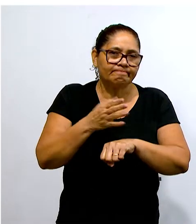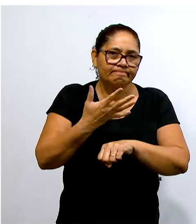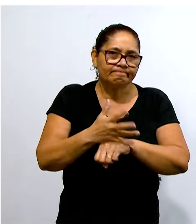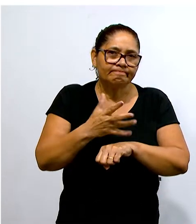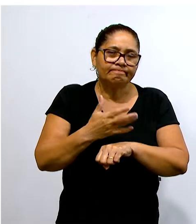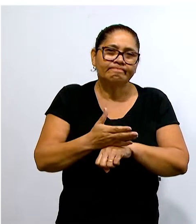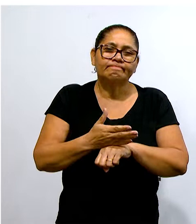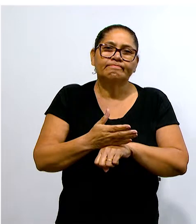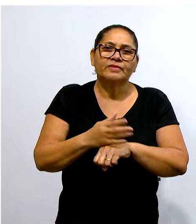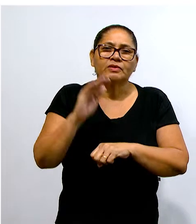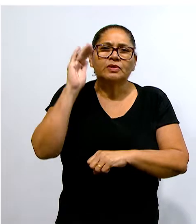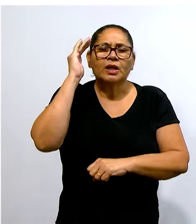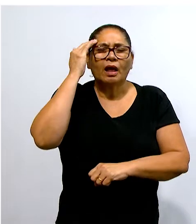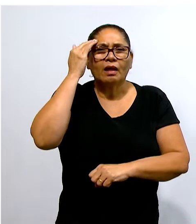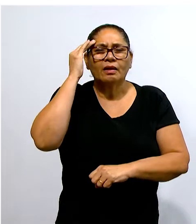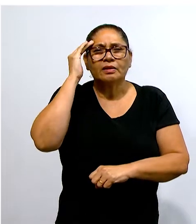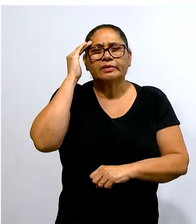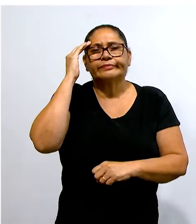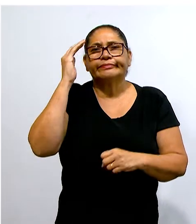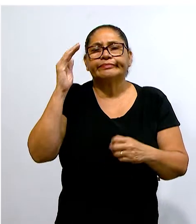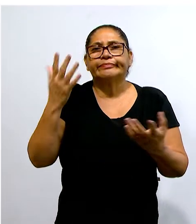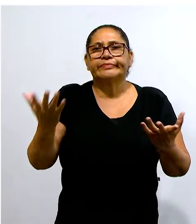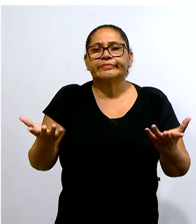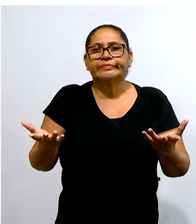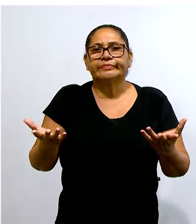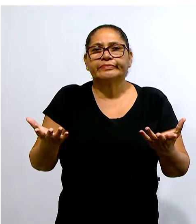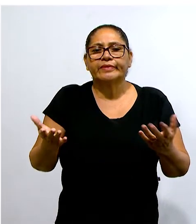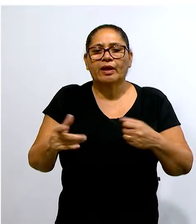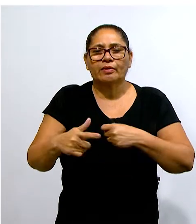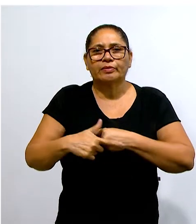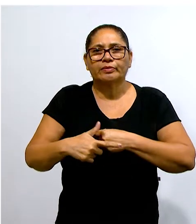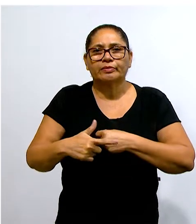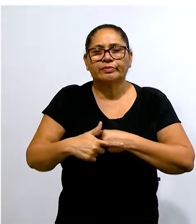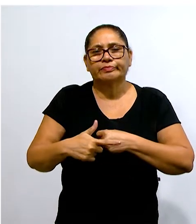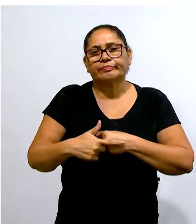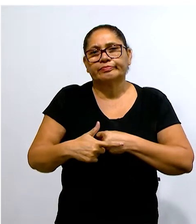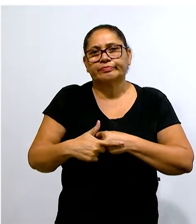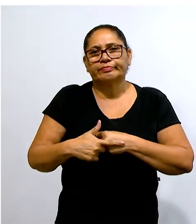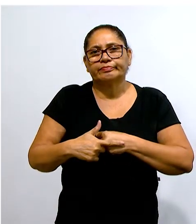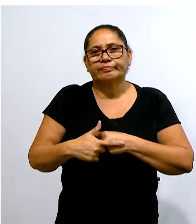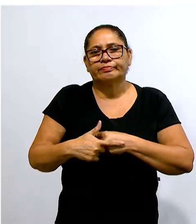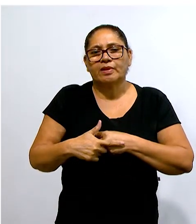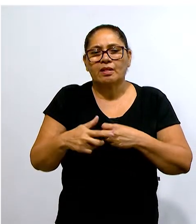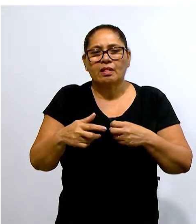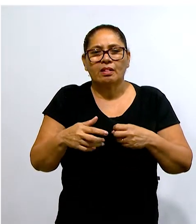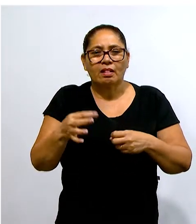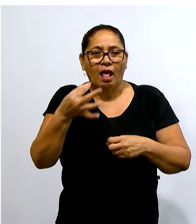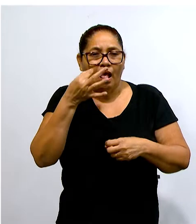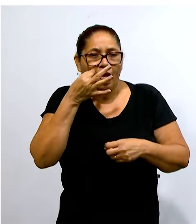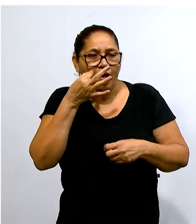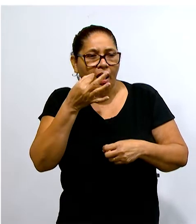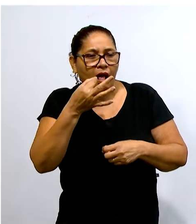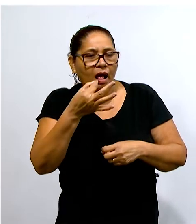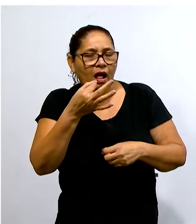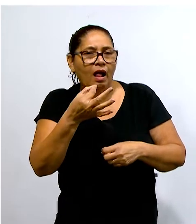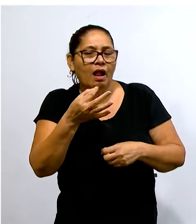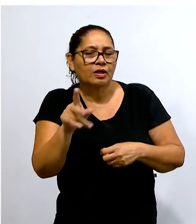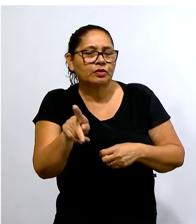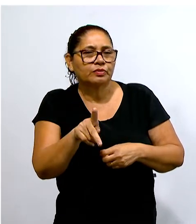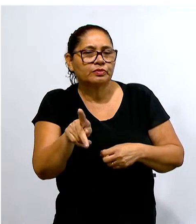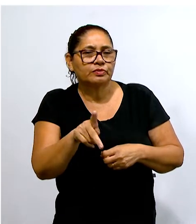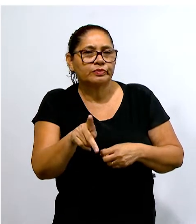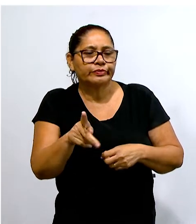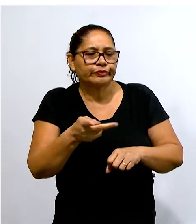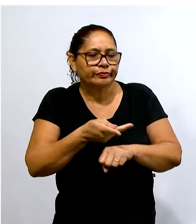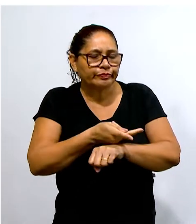a gente vai entender nessas múltiplas funções, múltiplas atenção, né, que o professor vai